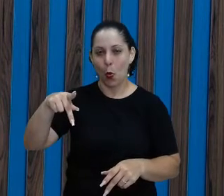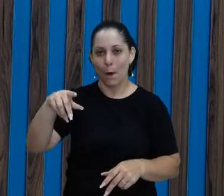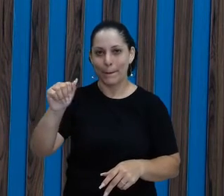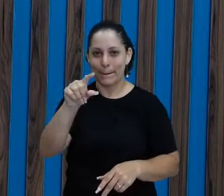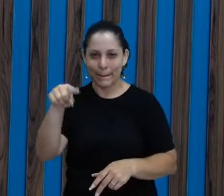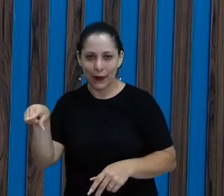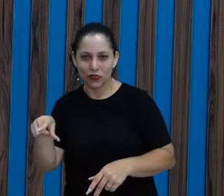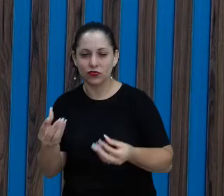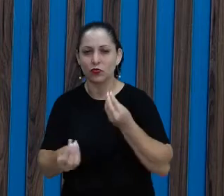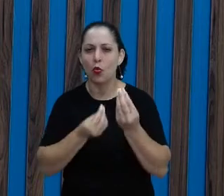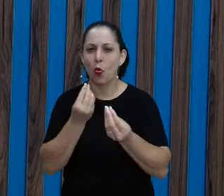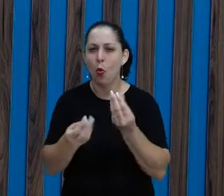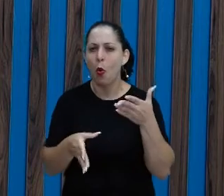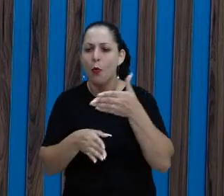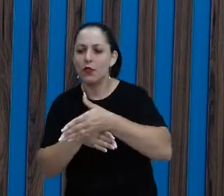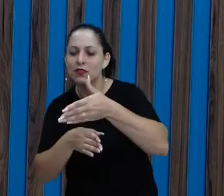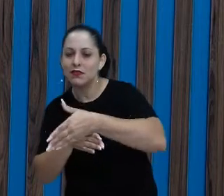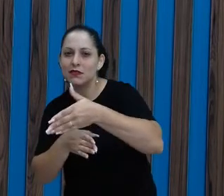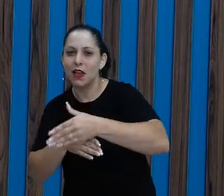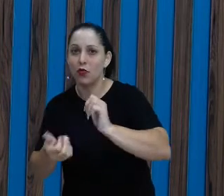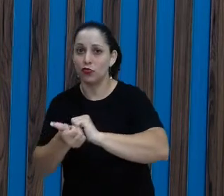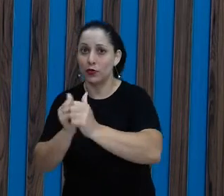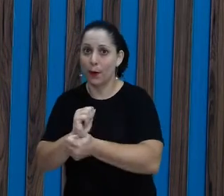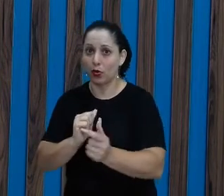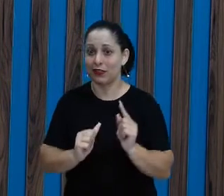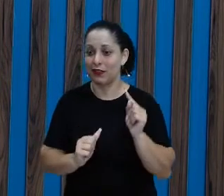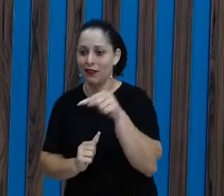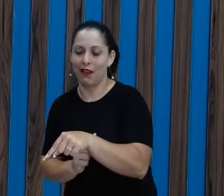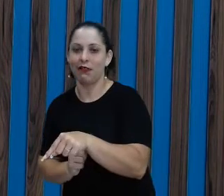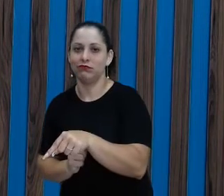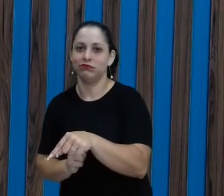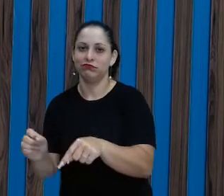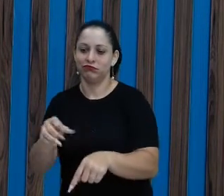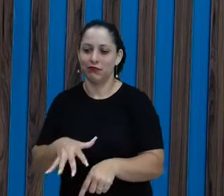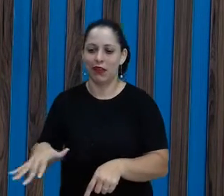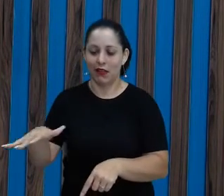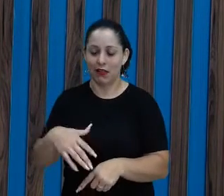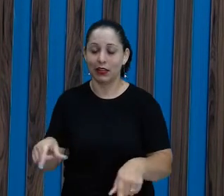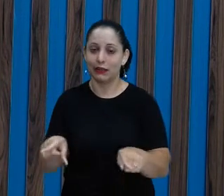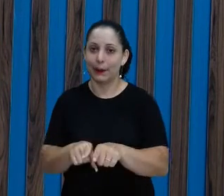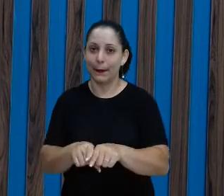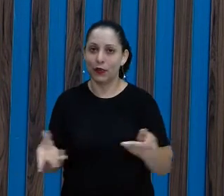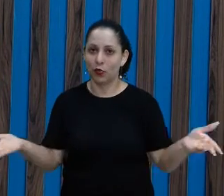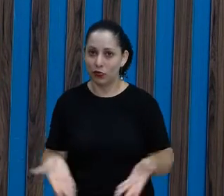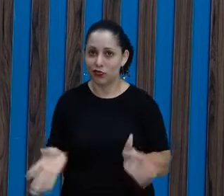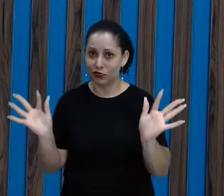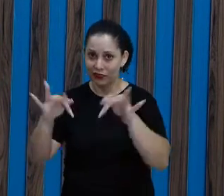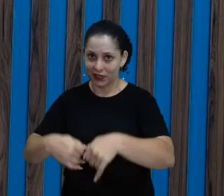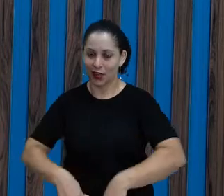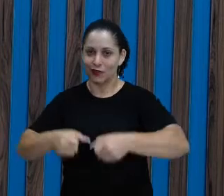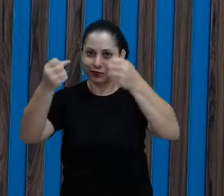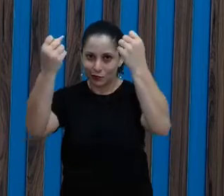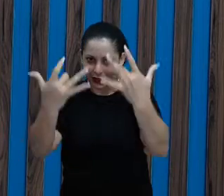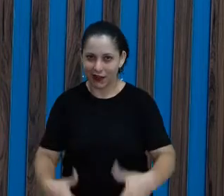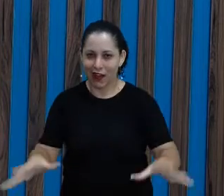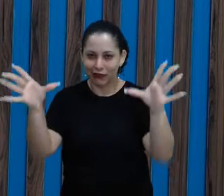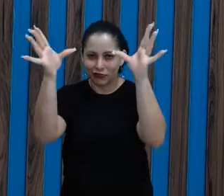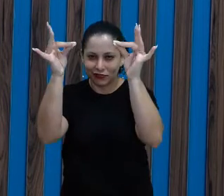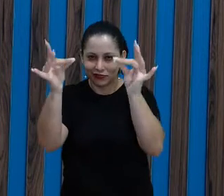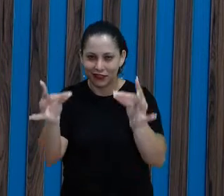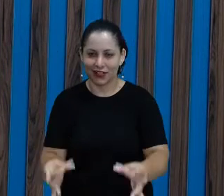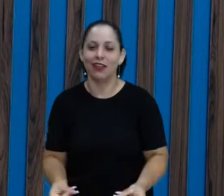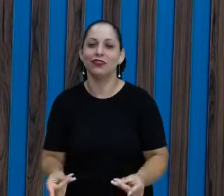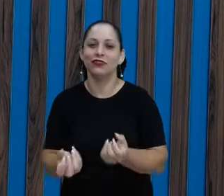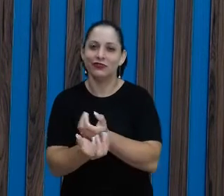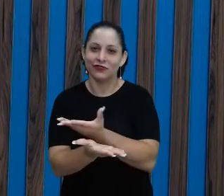forma de acessar o esporte dentro do Compaz, e hoje, no finalzinho da aula, eu vou falar sobre essas informações aí de forma